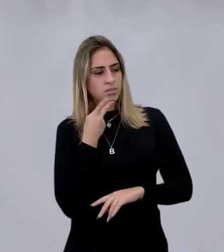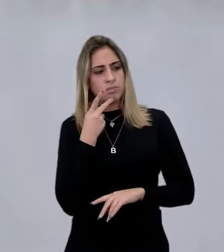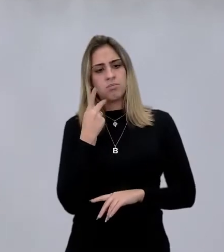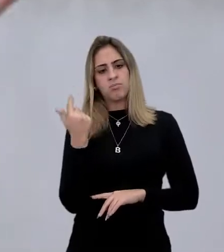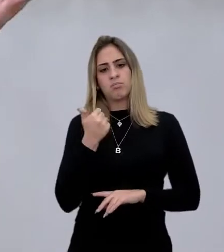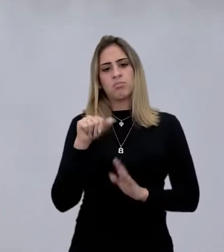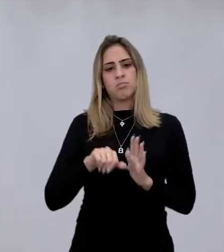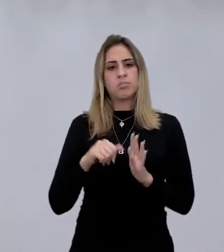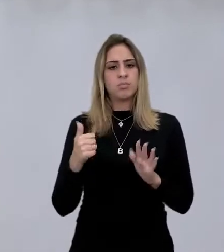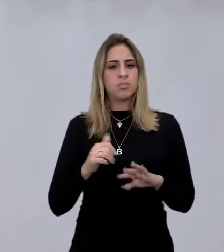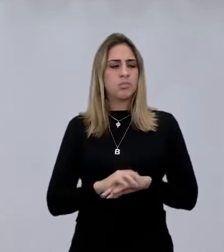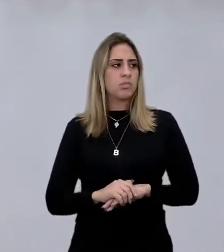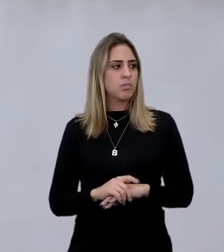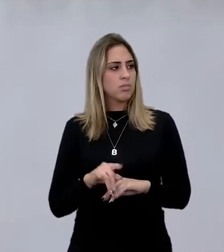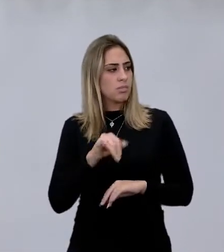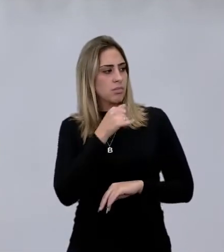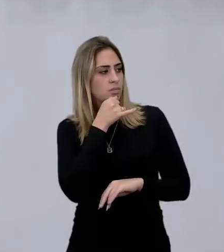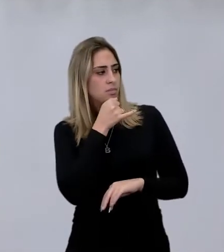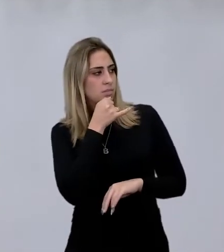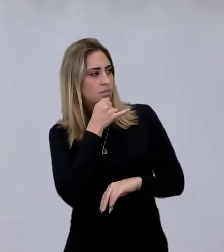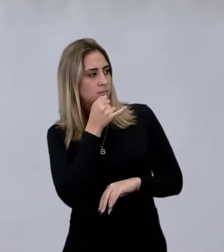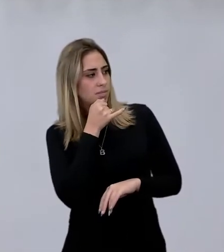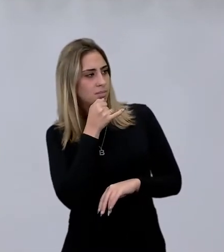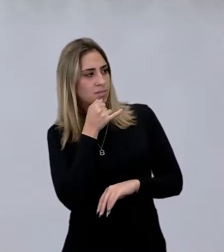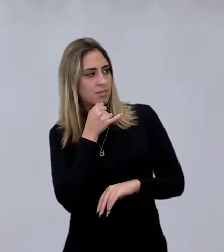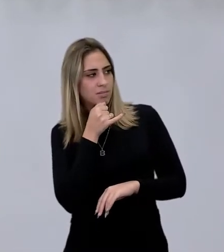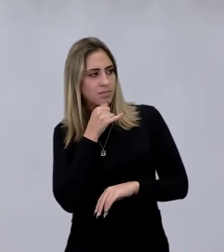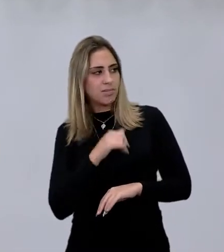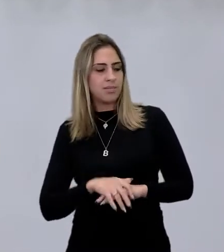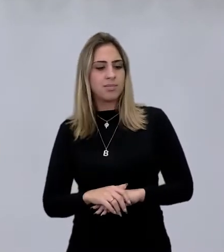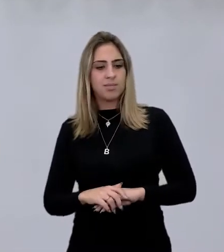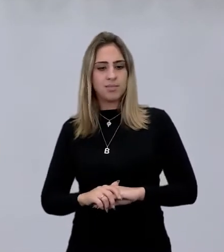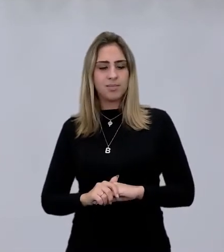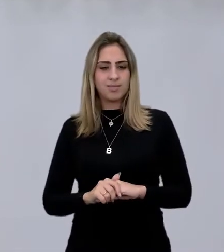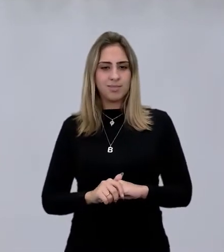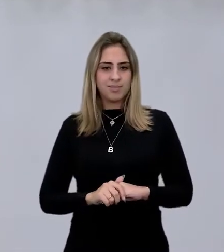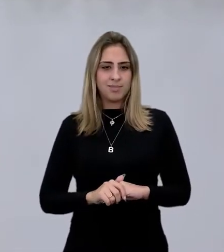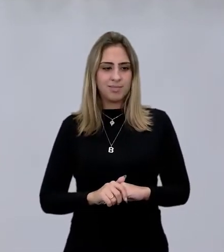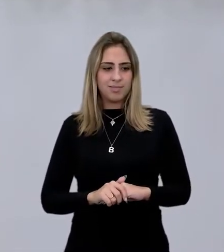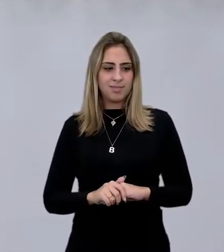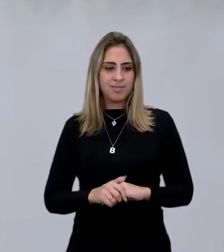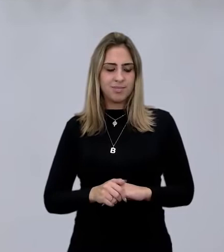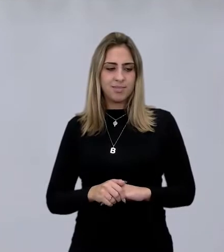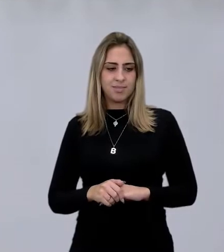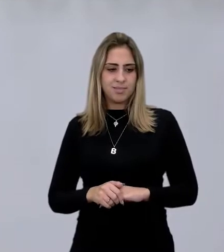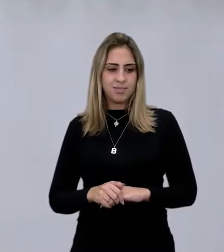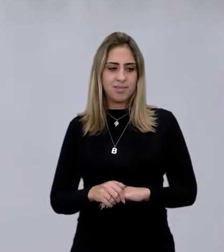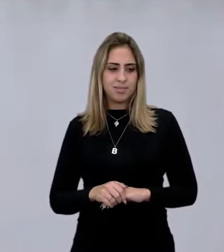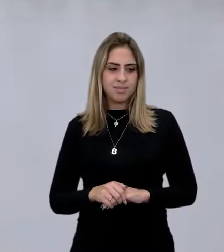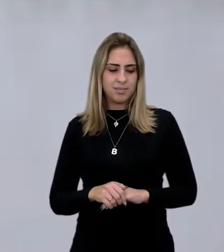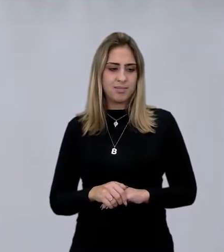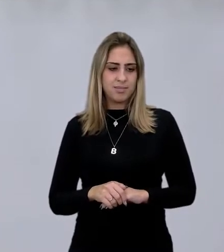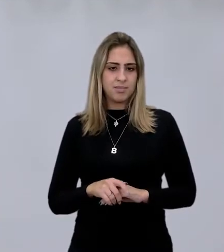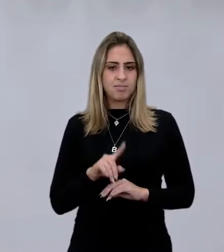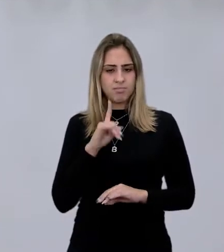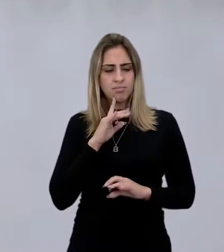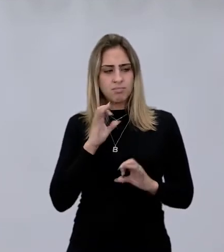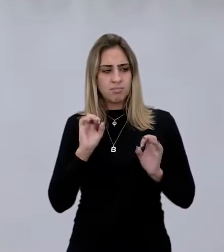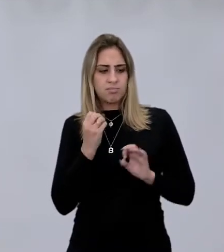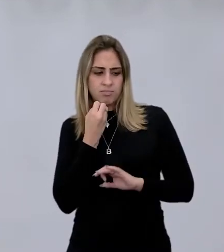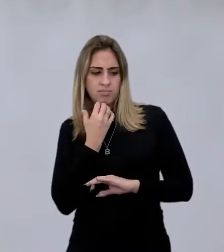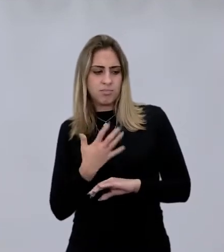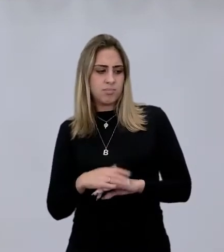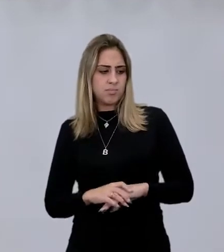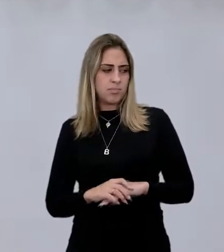péssimo. Não é um bom exemplo, mas eu vou explicar por que ele não é bom, mas foi o único que eu pensei e pra mim foi bem útil.